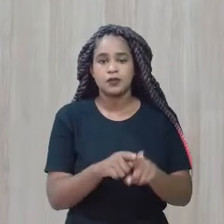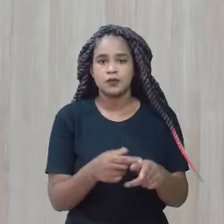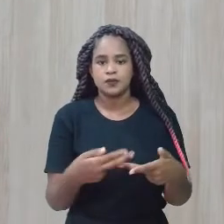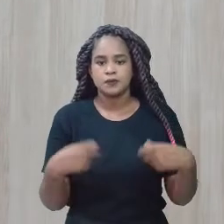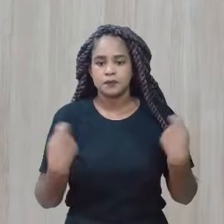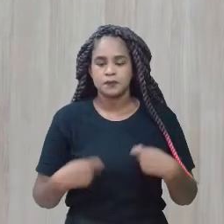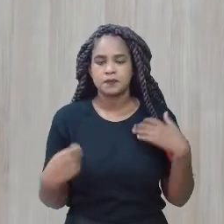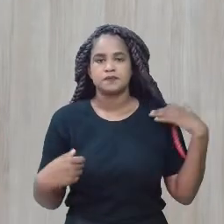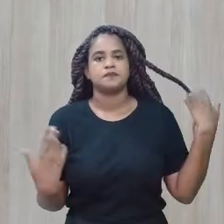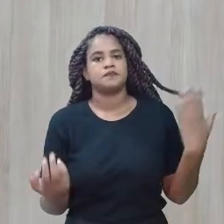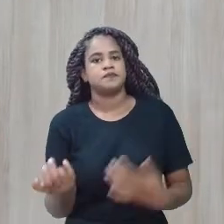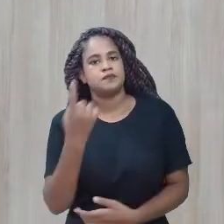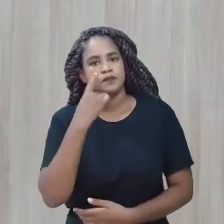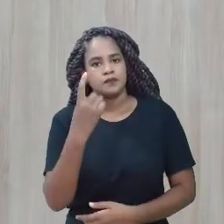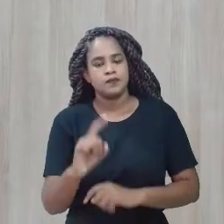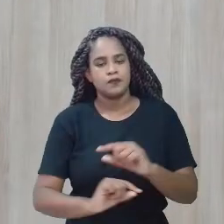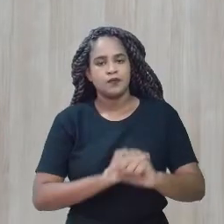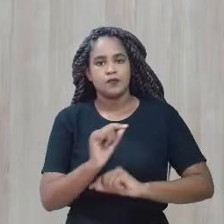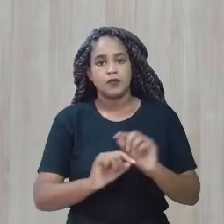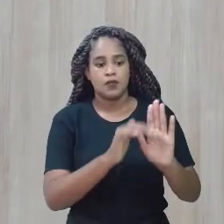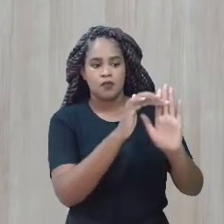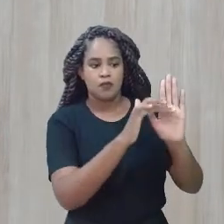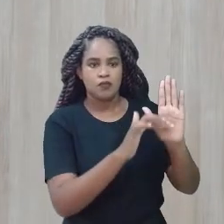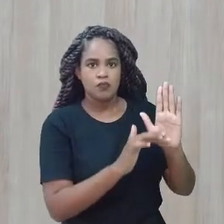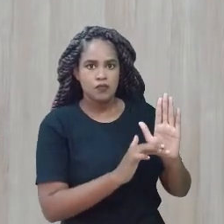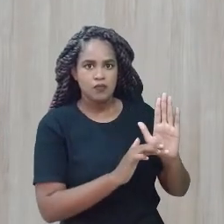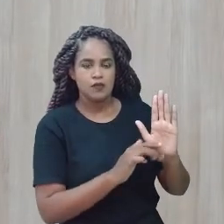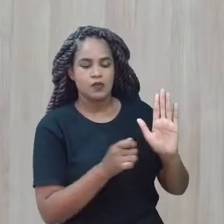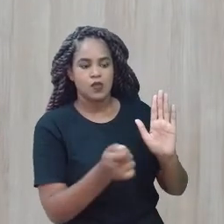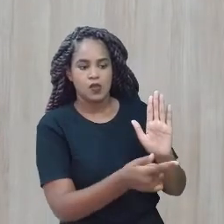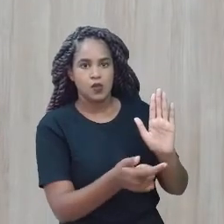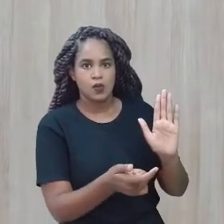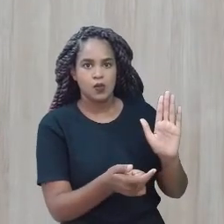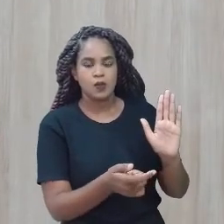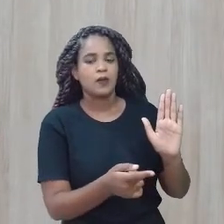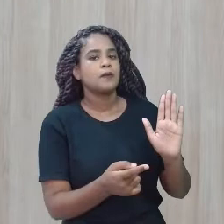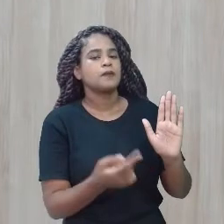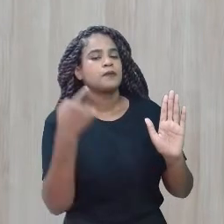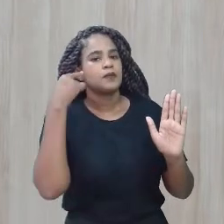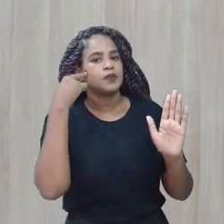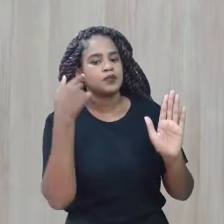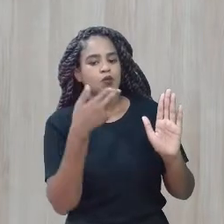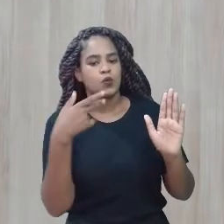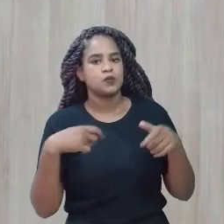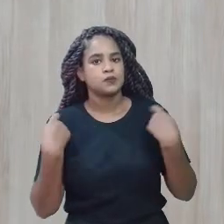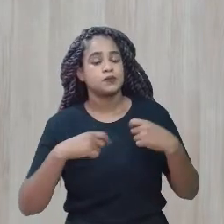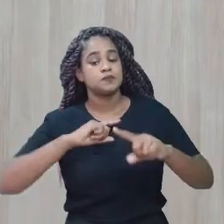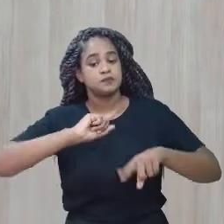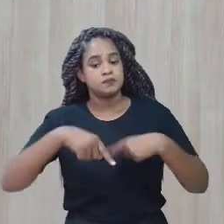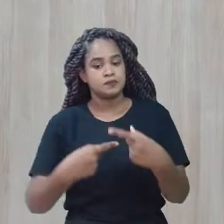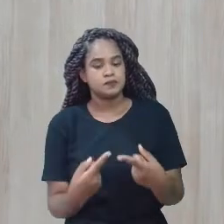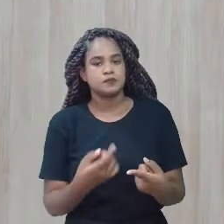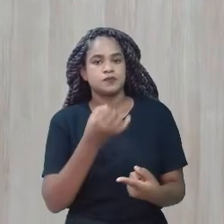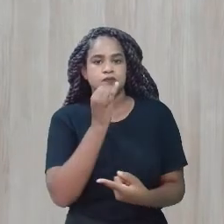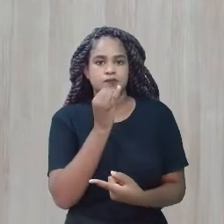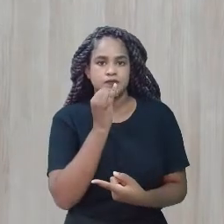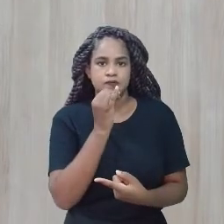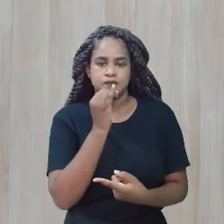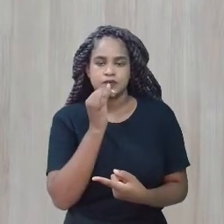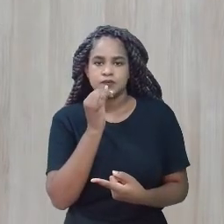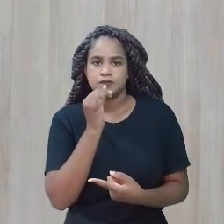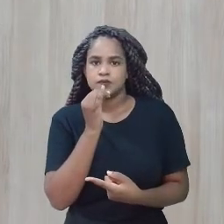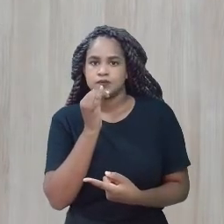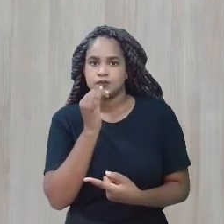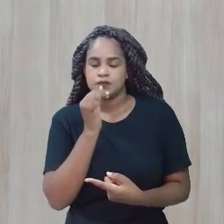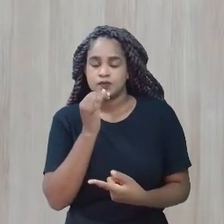necessidades. E aí é interessante na lista de compra pensar no que é necessário e depois, na situação que o